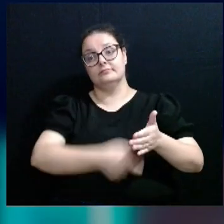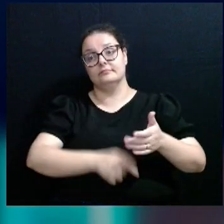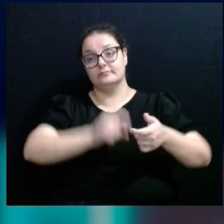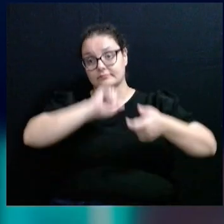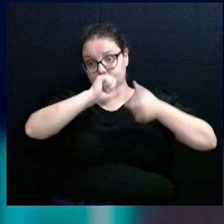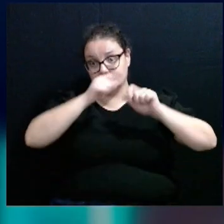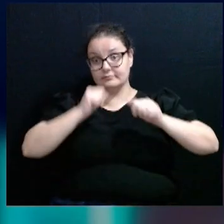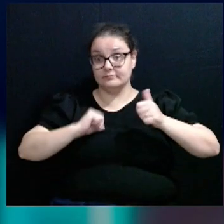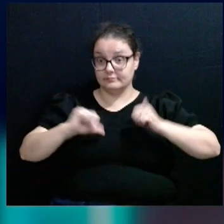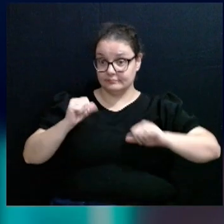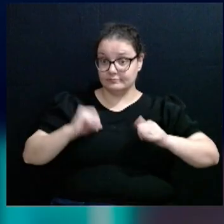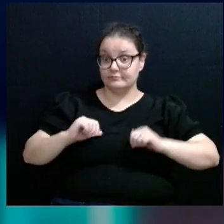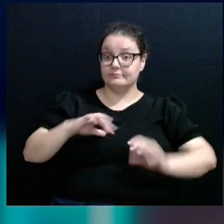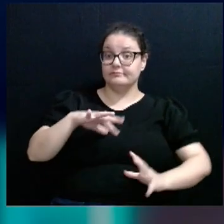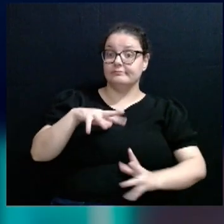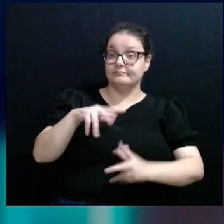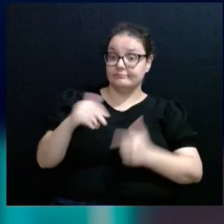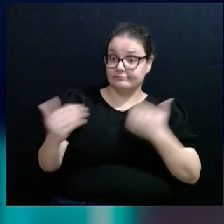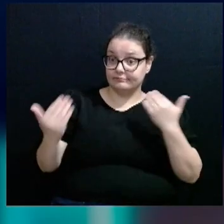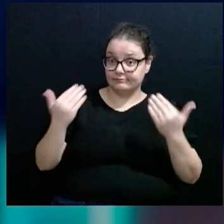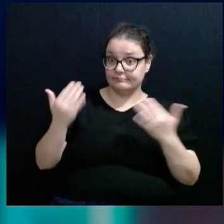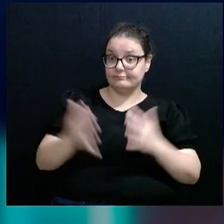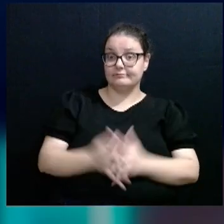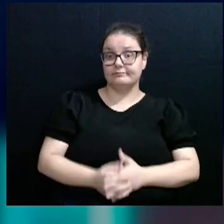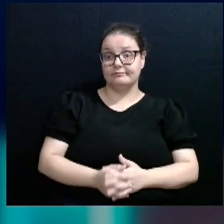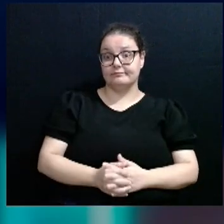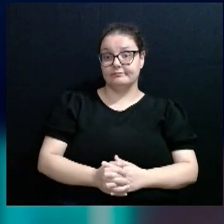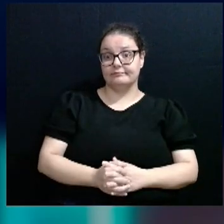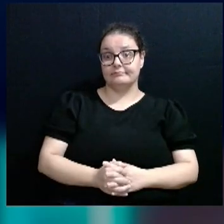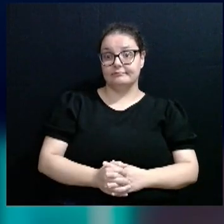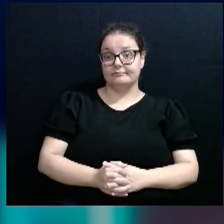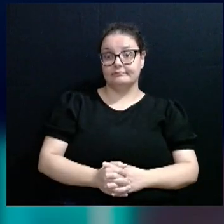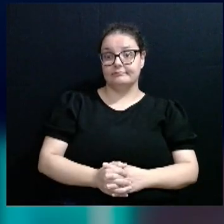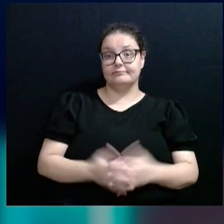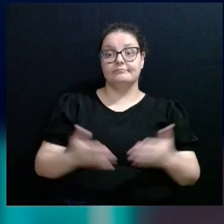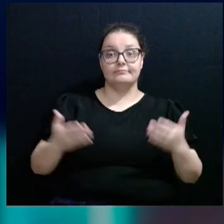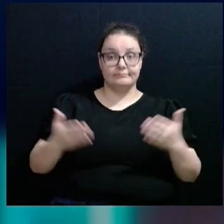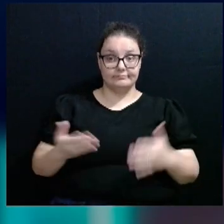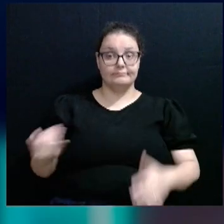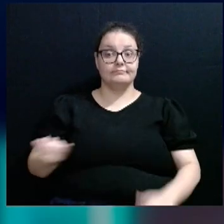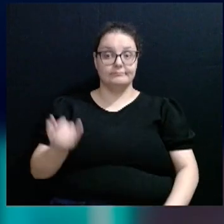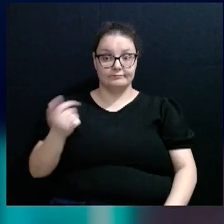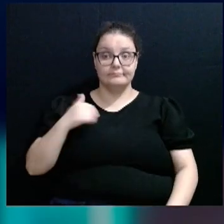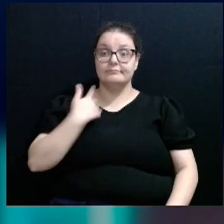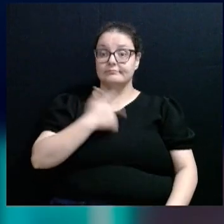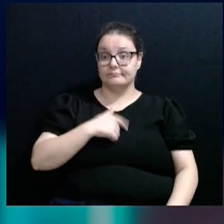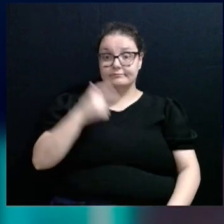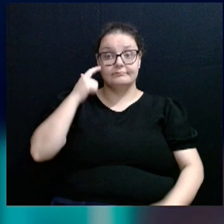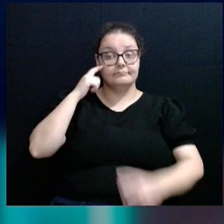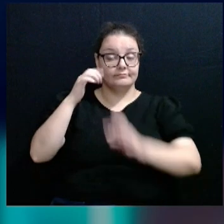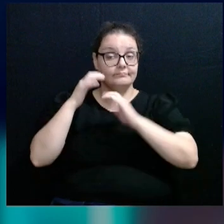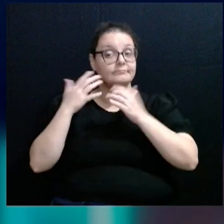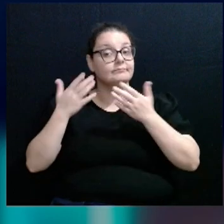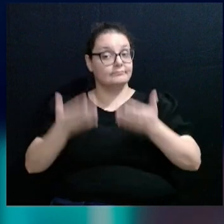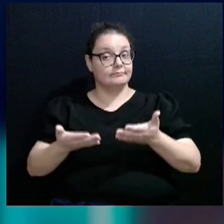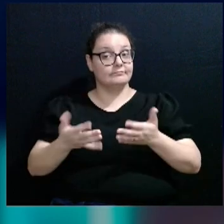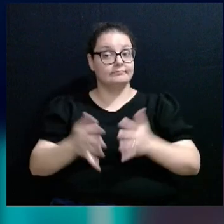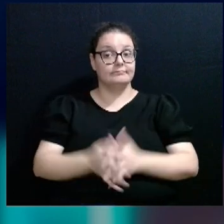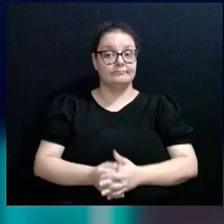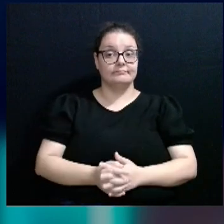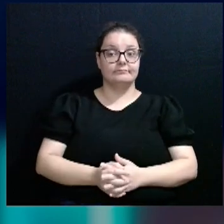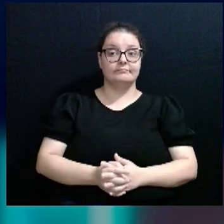mundo. Então, assim, hoje é um dia bastante importante para a gente poder refletir sobre isso e o quanto isso impacta